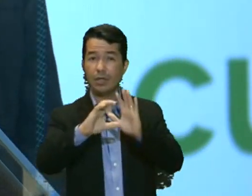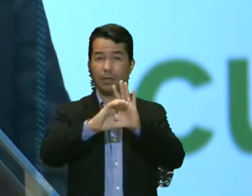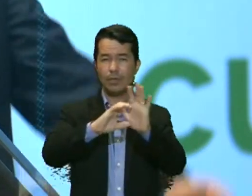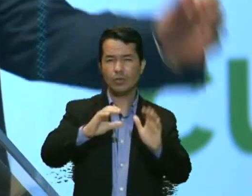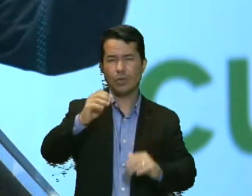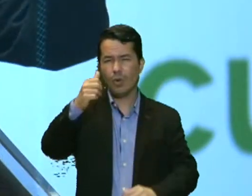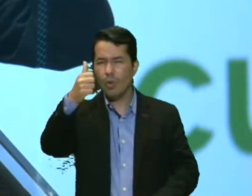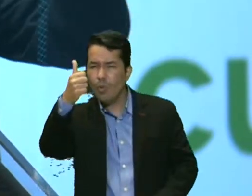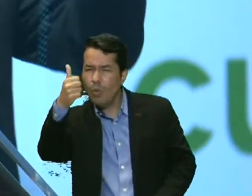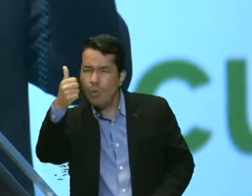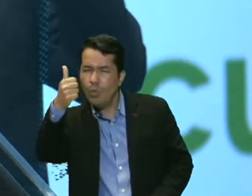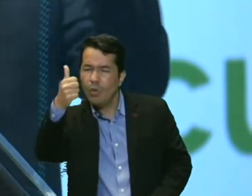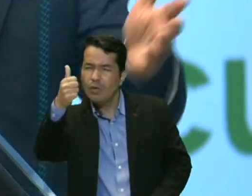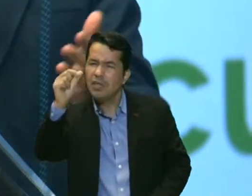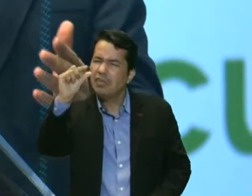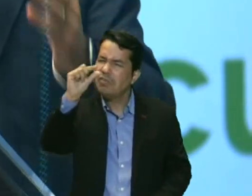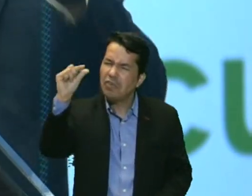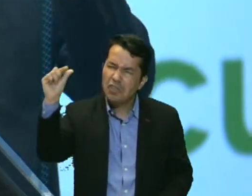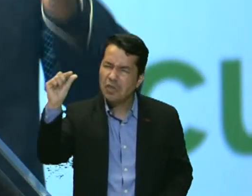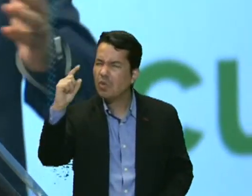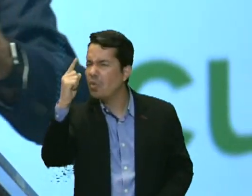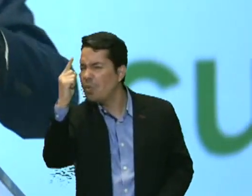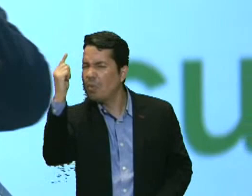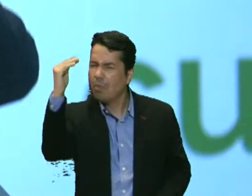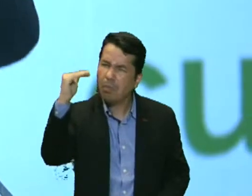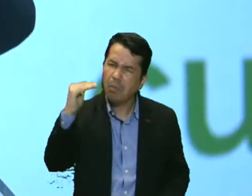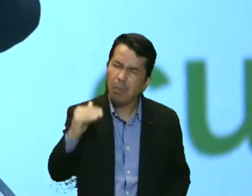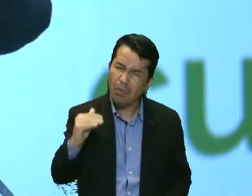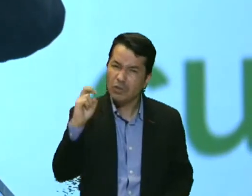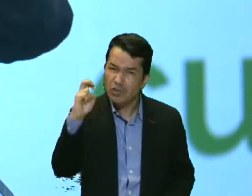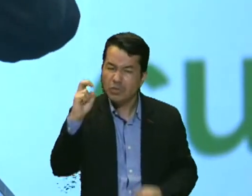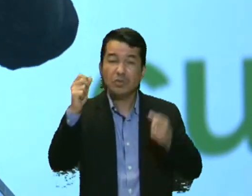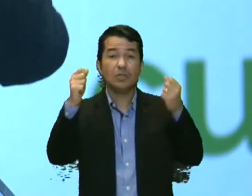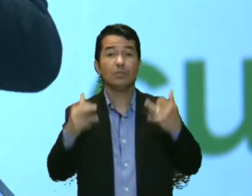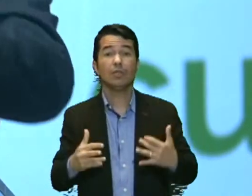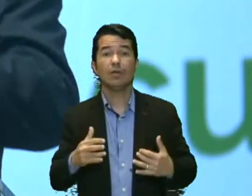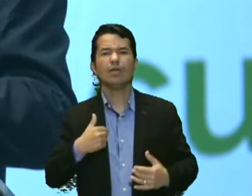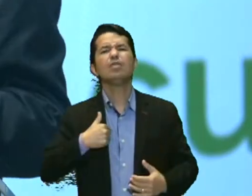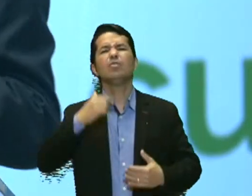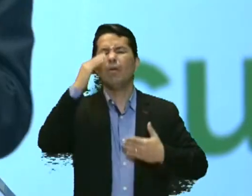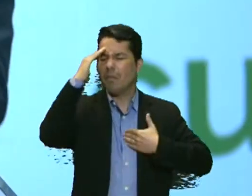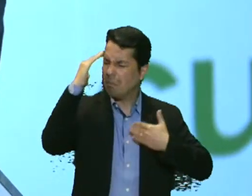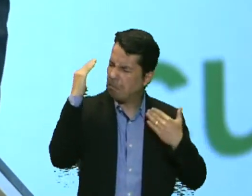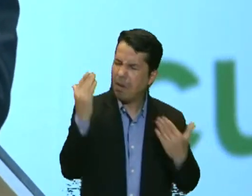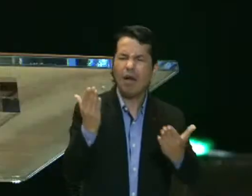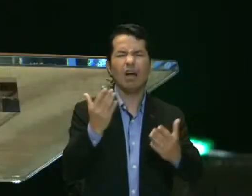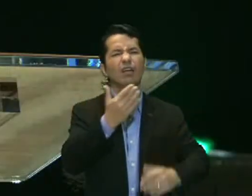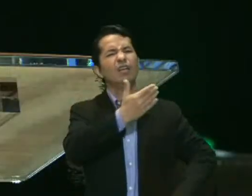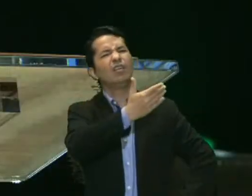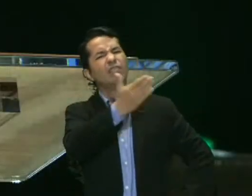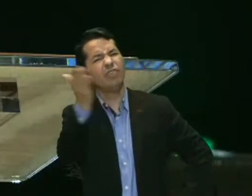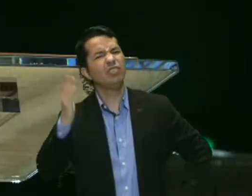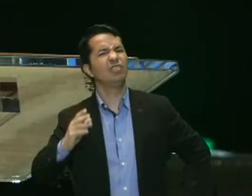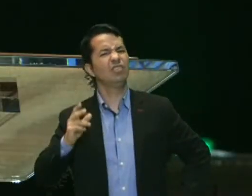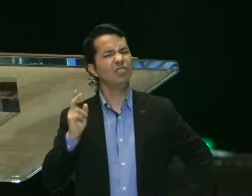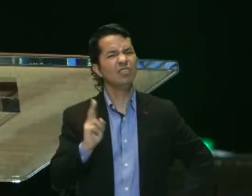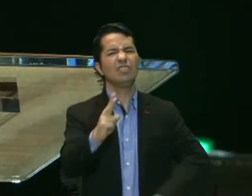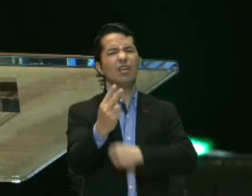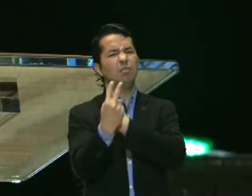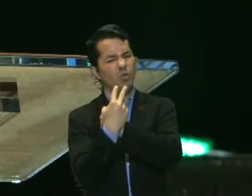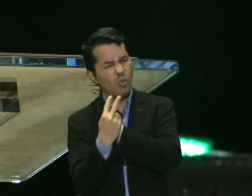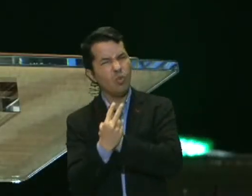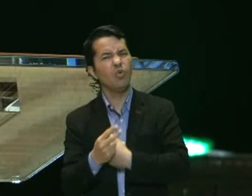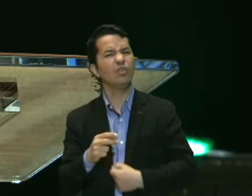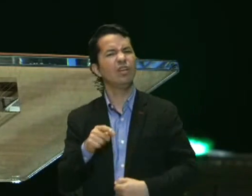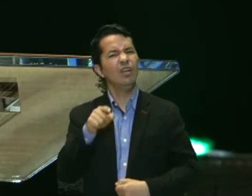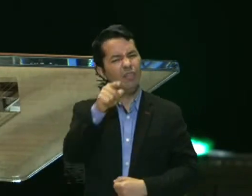assim: eu sou grato a Deus por vocês, pela maneira como vocês cuidaram de mim, pela maneira como vocês me